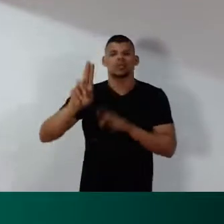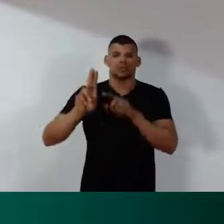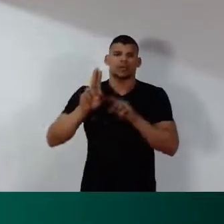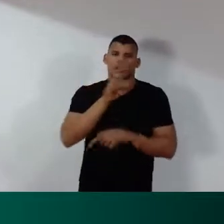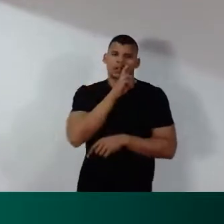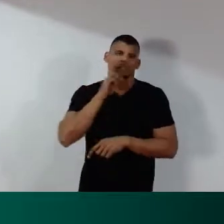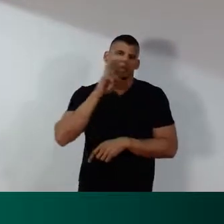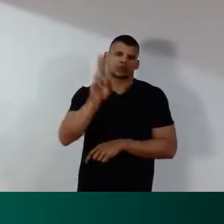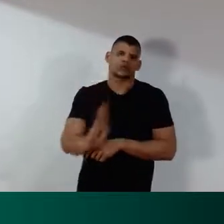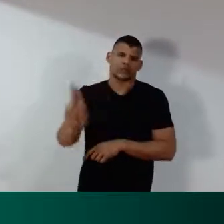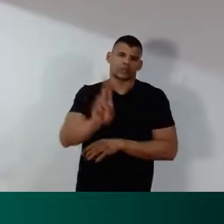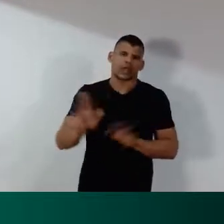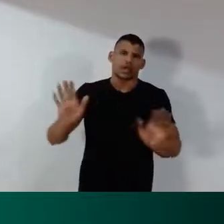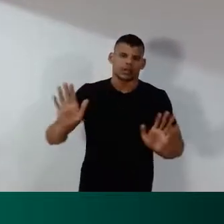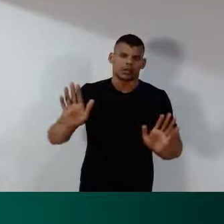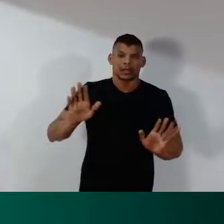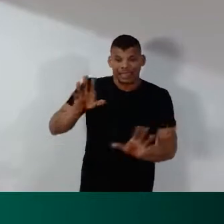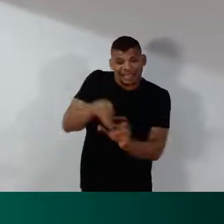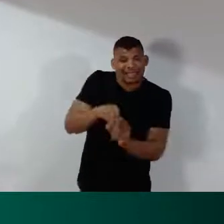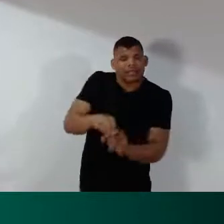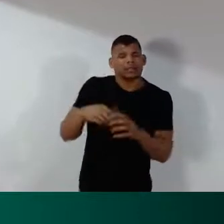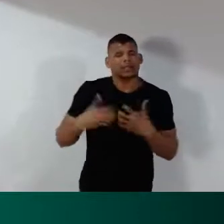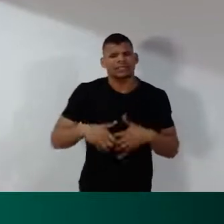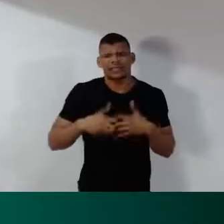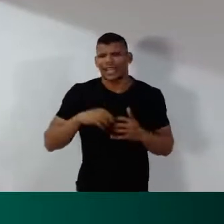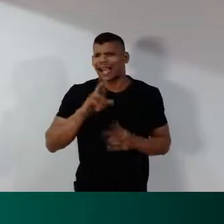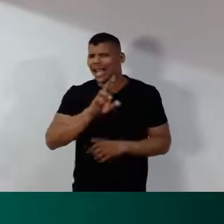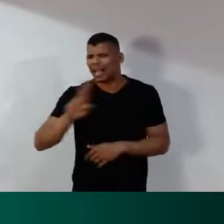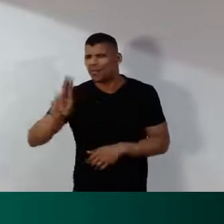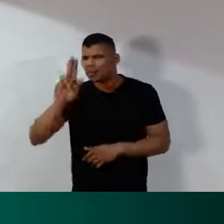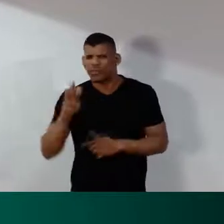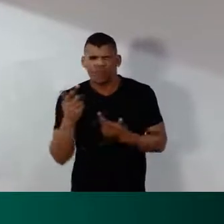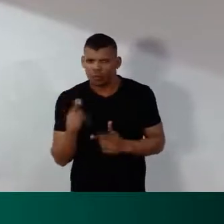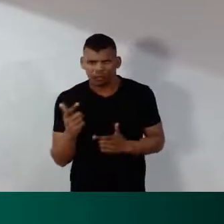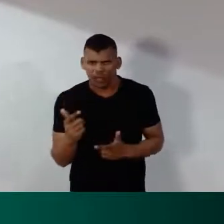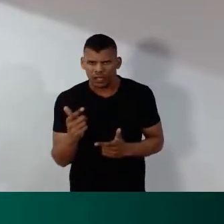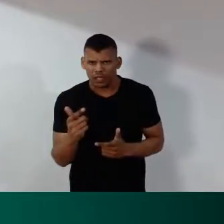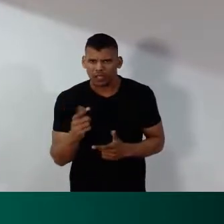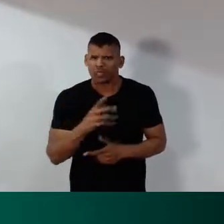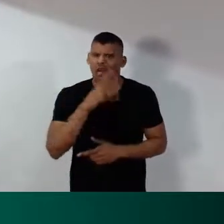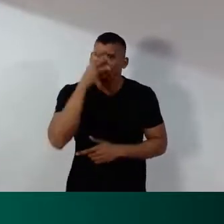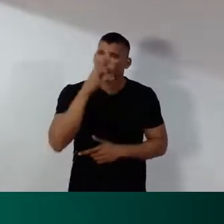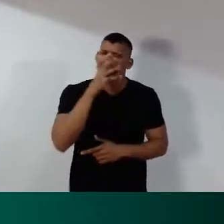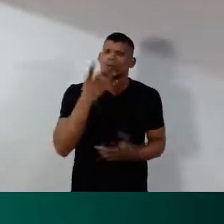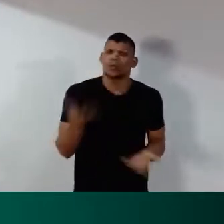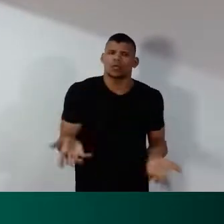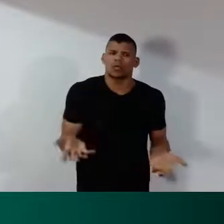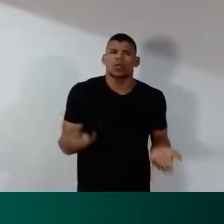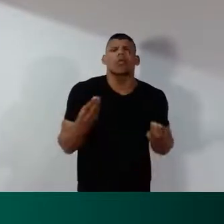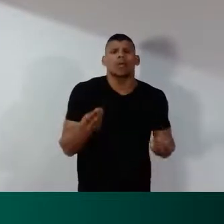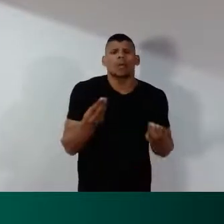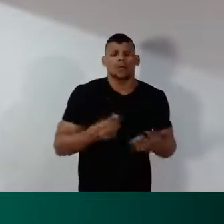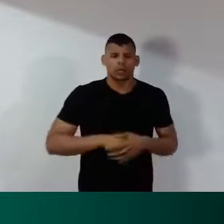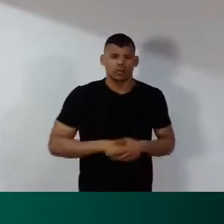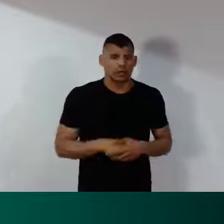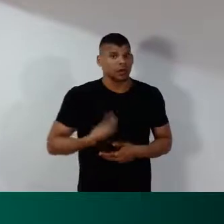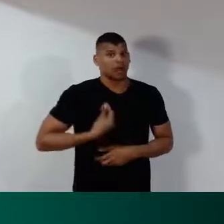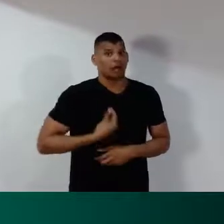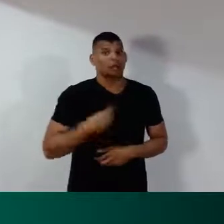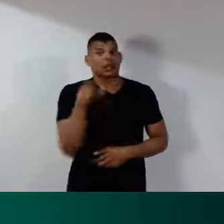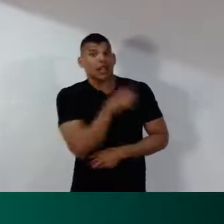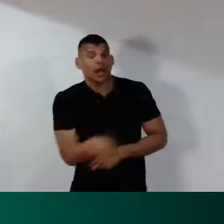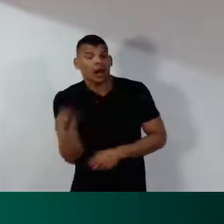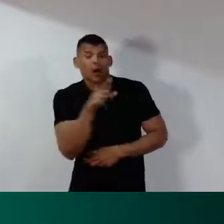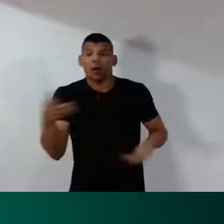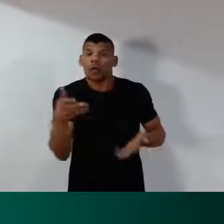esse se o fato de não ter um R no Universidade já é muita coisa mas imagina aí como é que tá a vida dessa